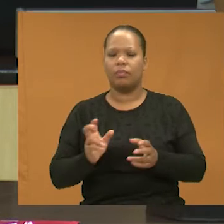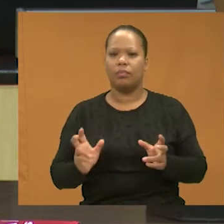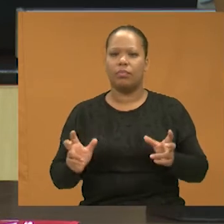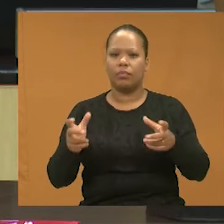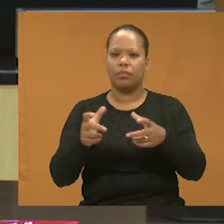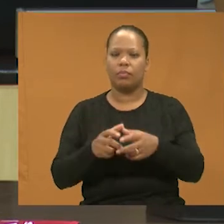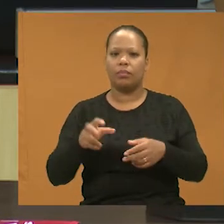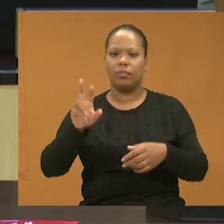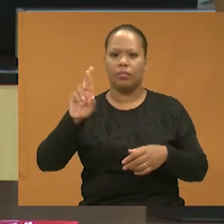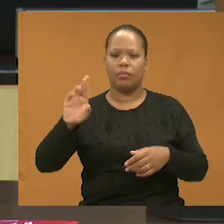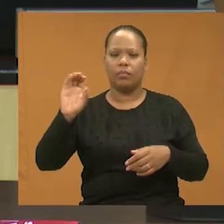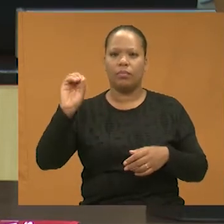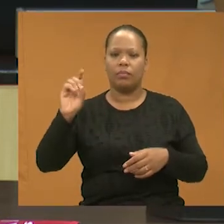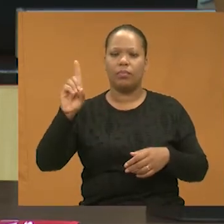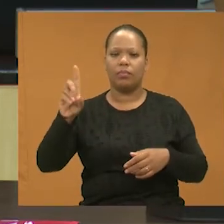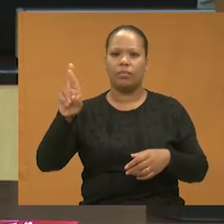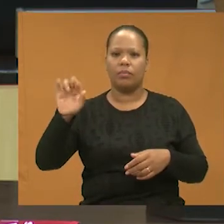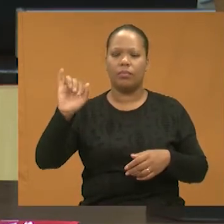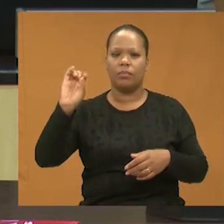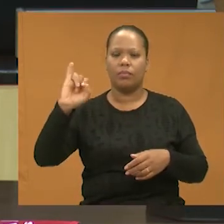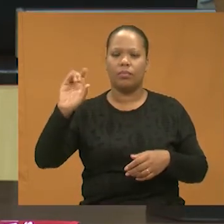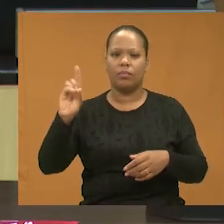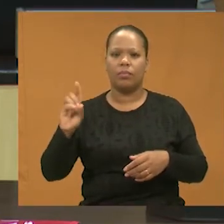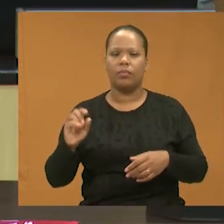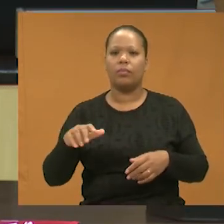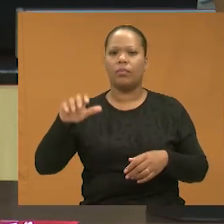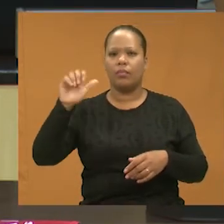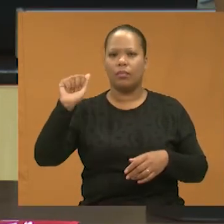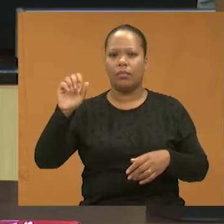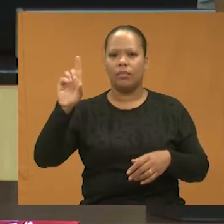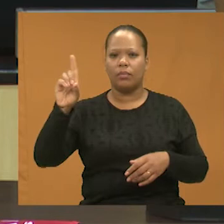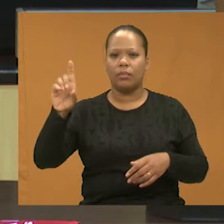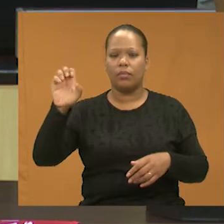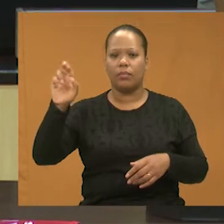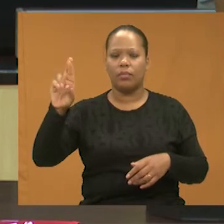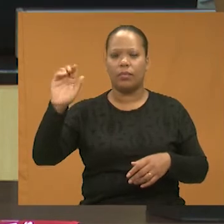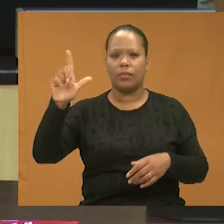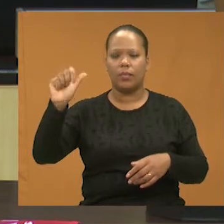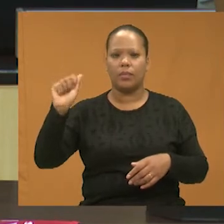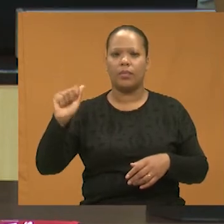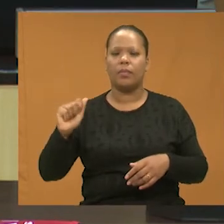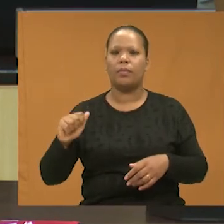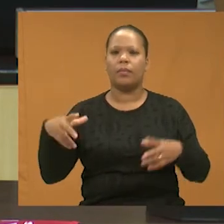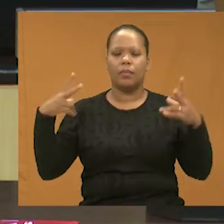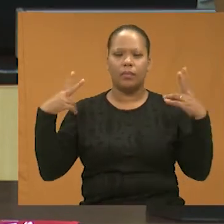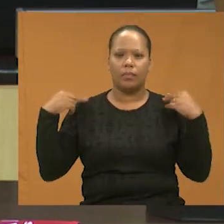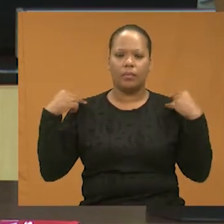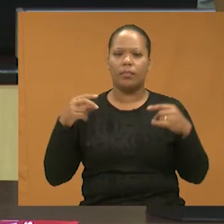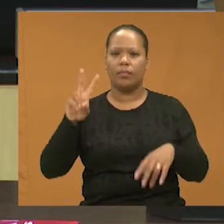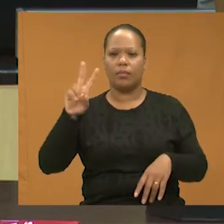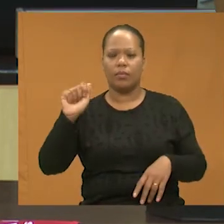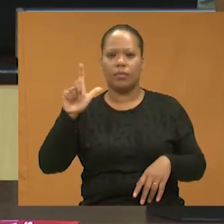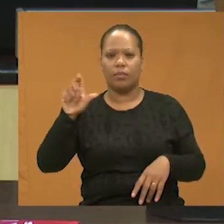Vereadores Rodrigo Salomão, vereador Adebal Sodré, vereador Paulinho dos Condutores, vereador Valmir Parque do Meia